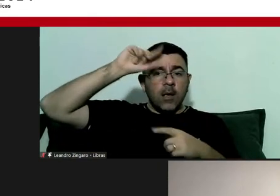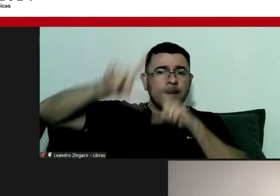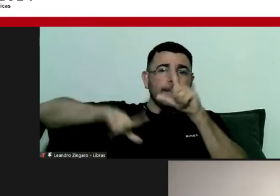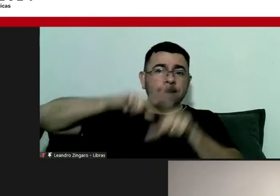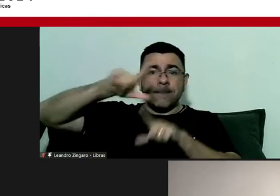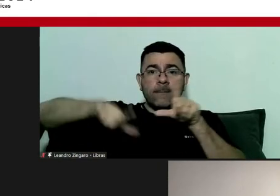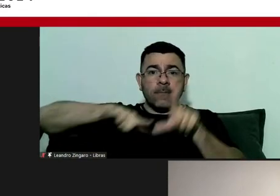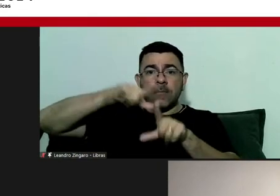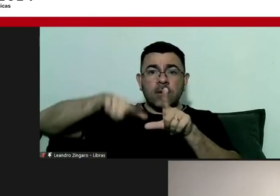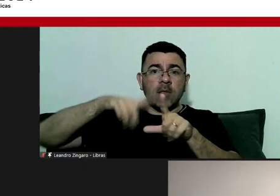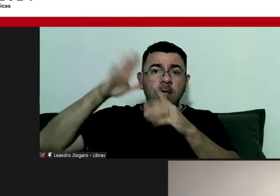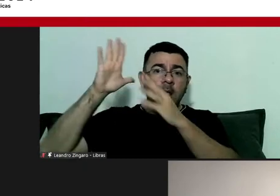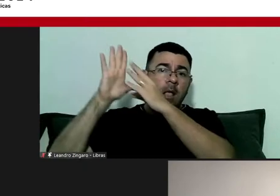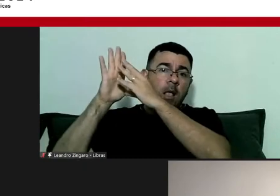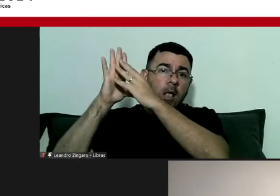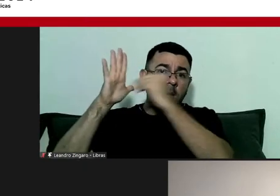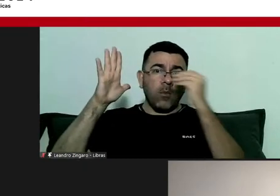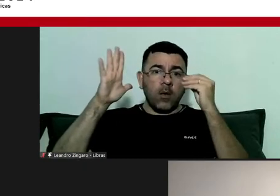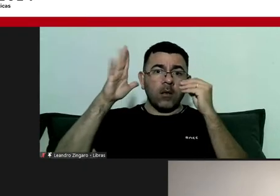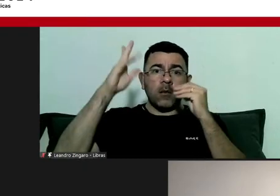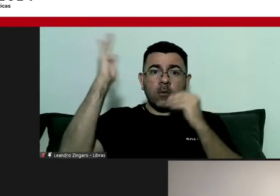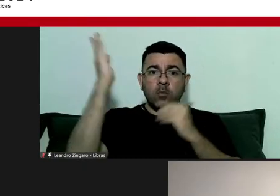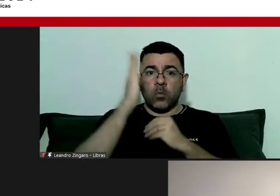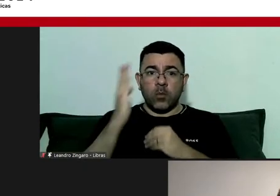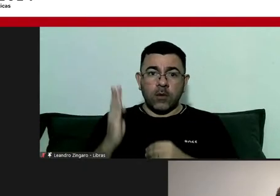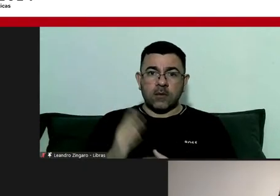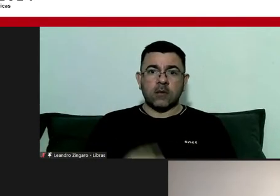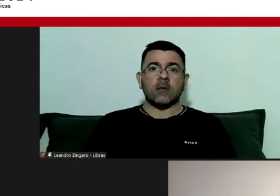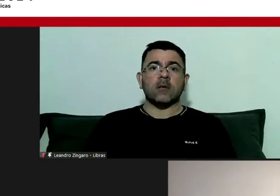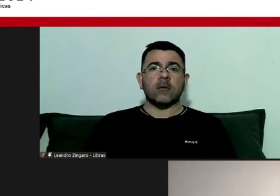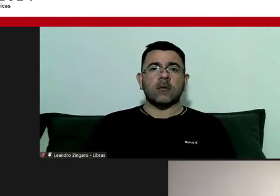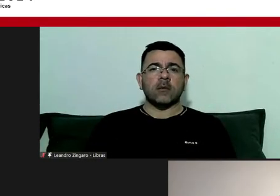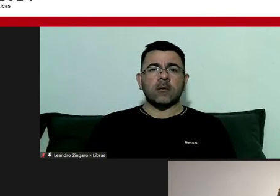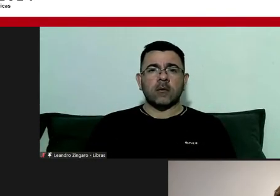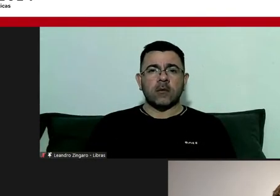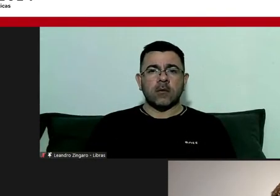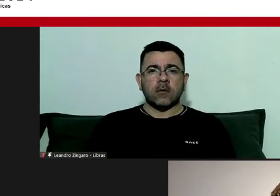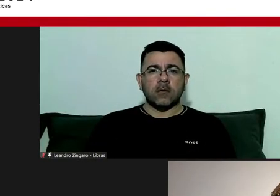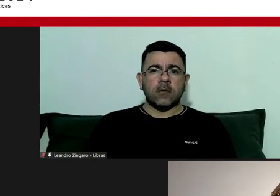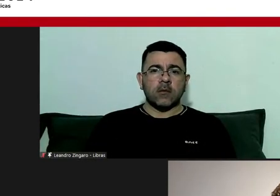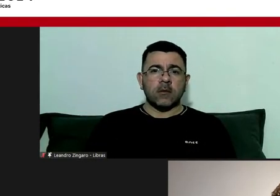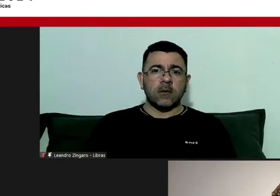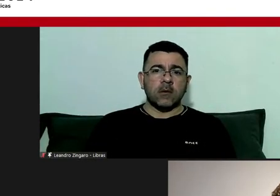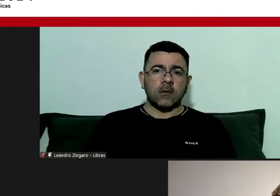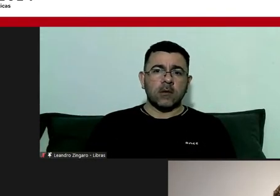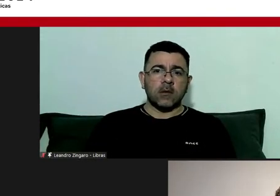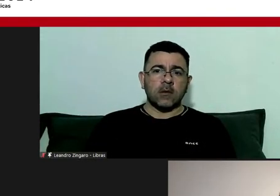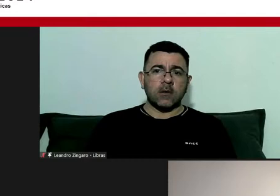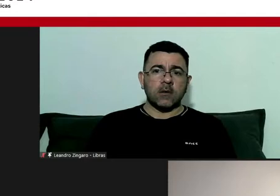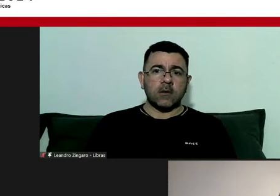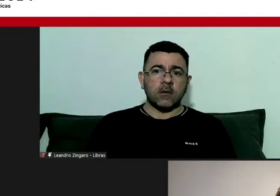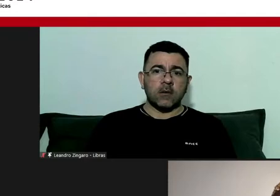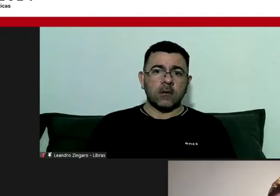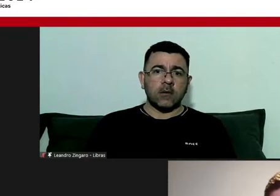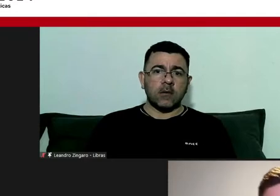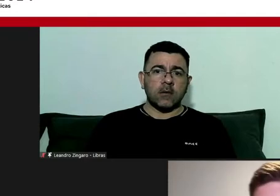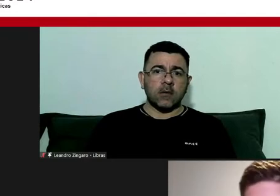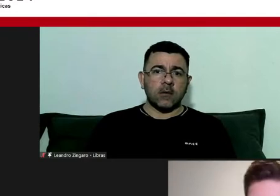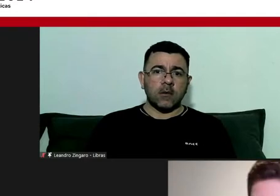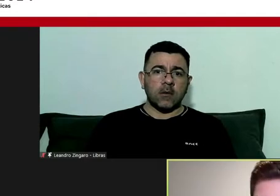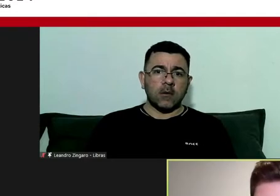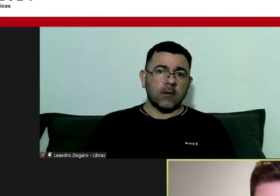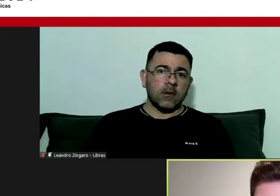exemplo ao país vamos deixar o prefeito responder aí essas três e aí a gente segue em frente